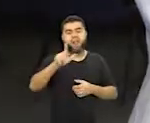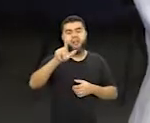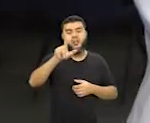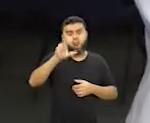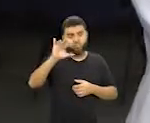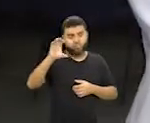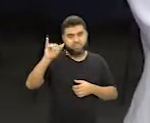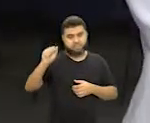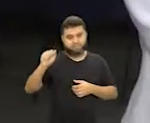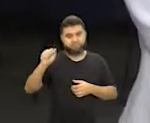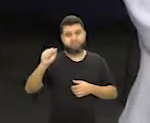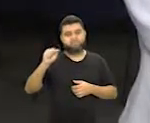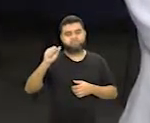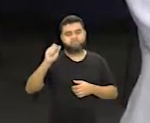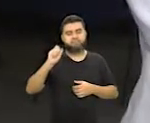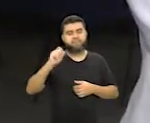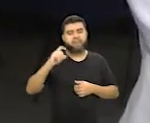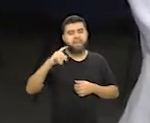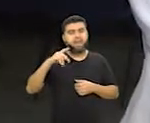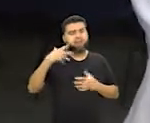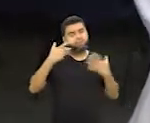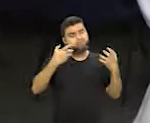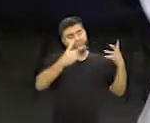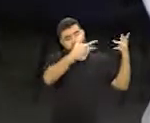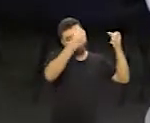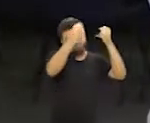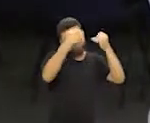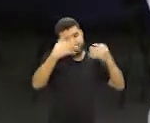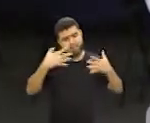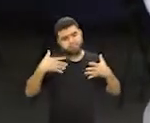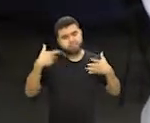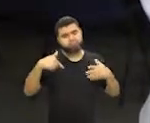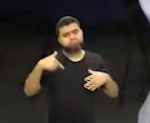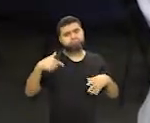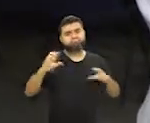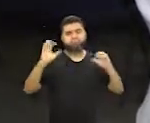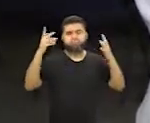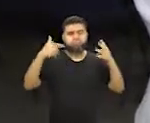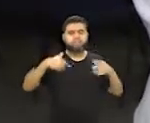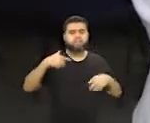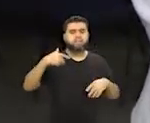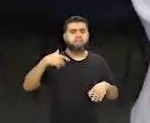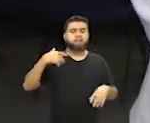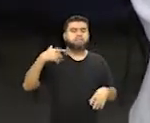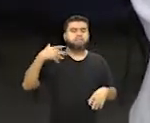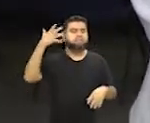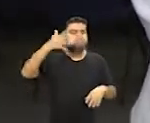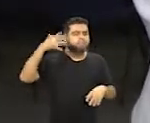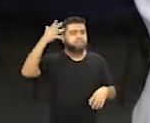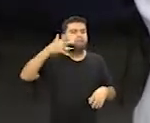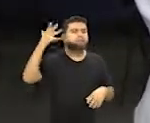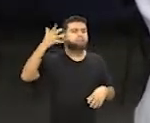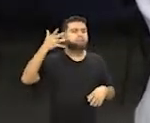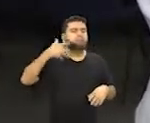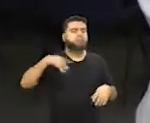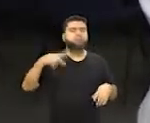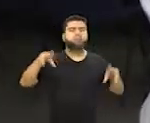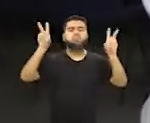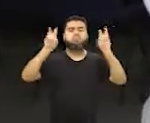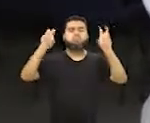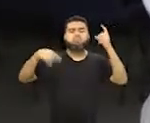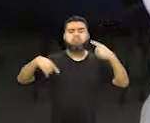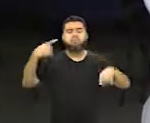Da saúde, né, Lúcia? E eu queria que você falasse a respeito deste evento hoje, deste seminário, onde se